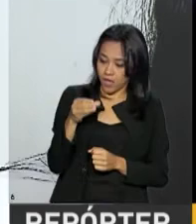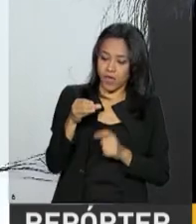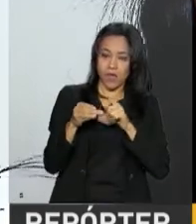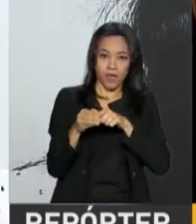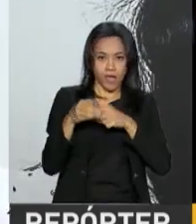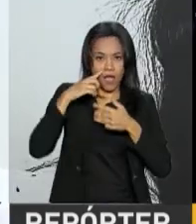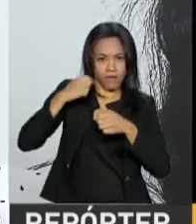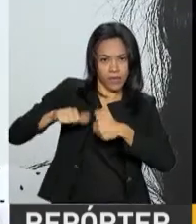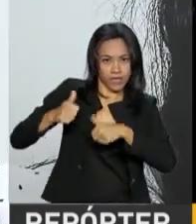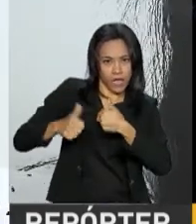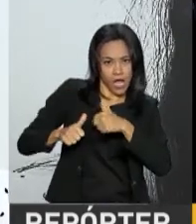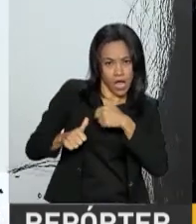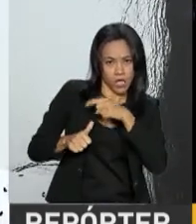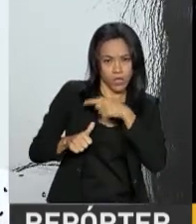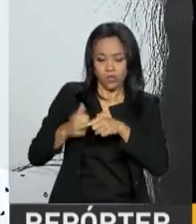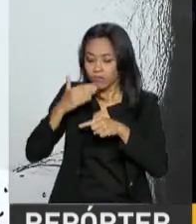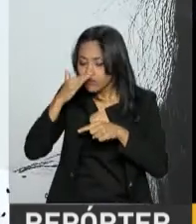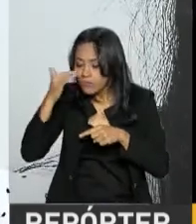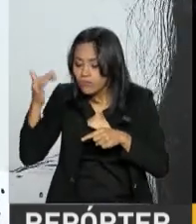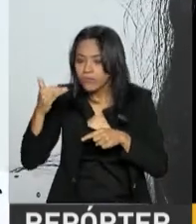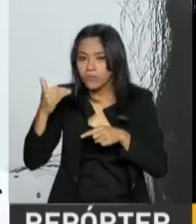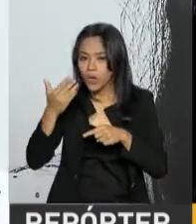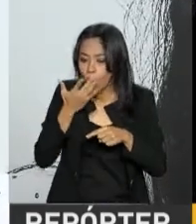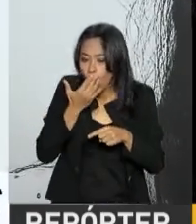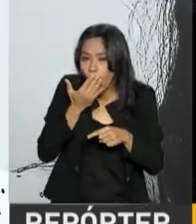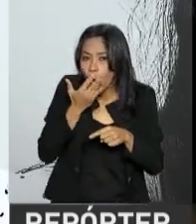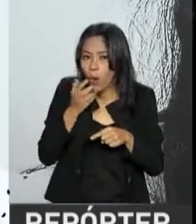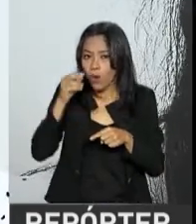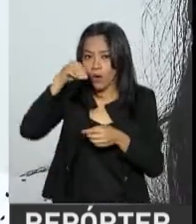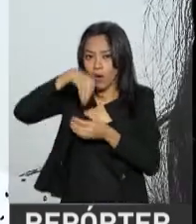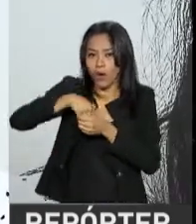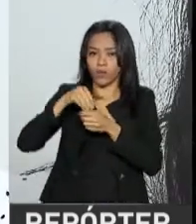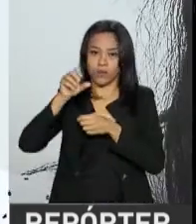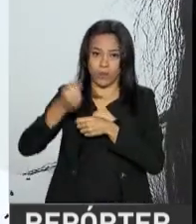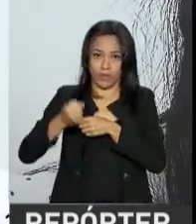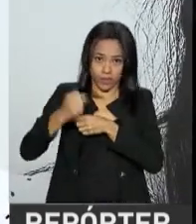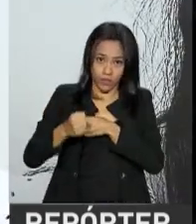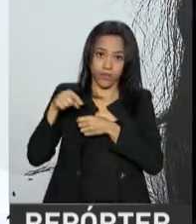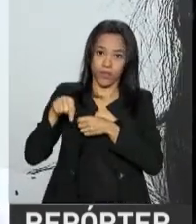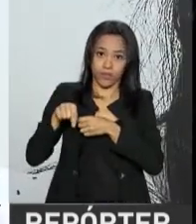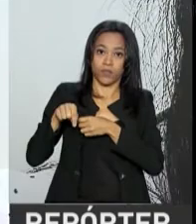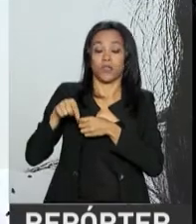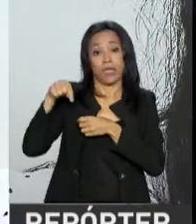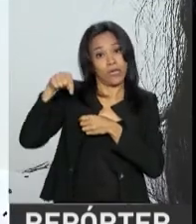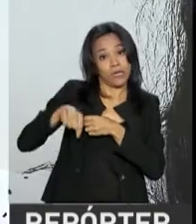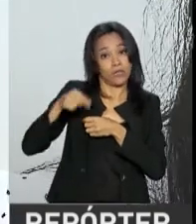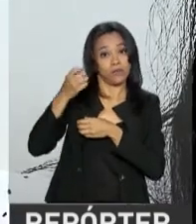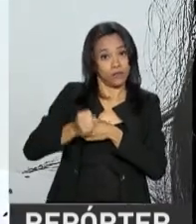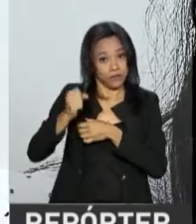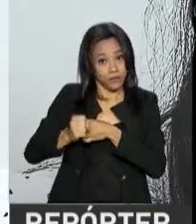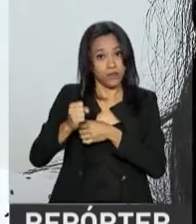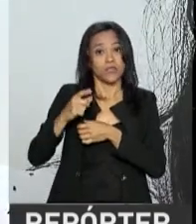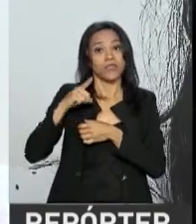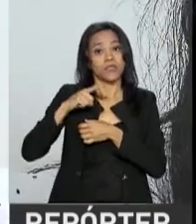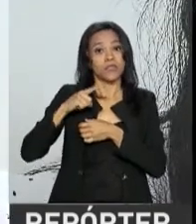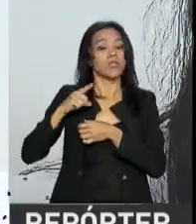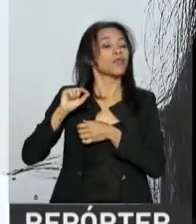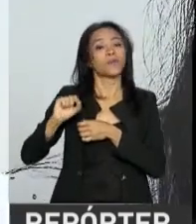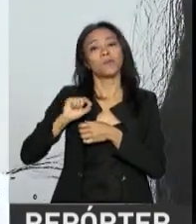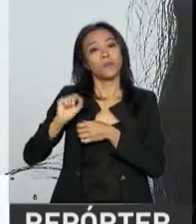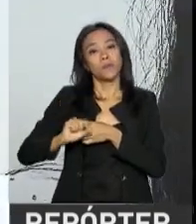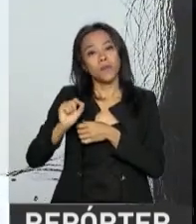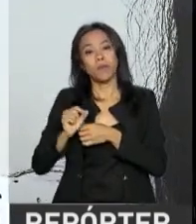amostra, é avaliado o cheiro, a cor do leite. Esse leite passa por um processo